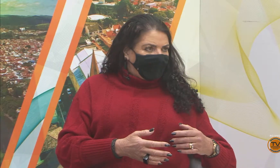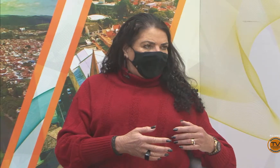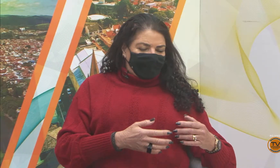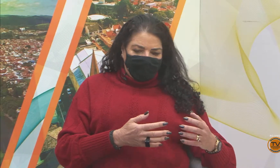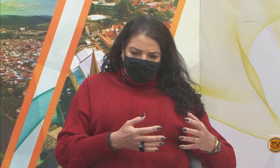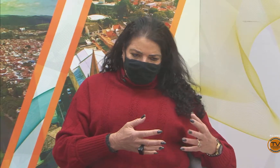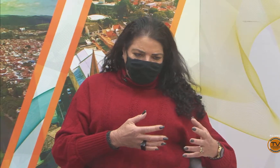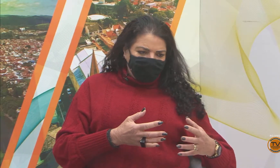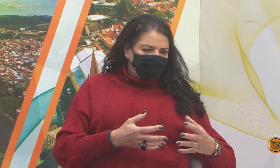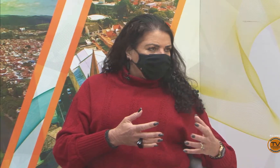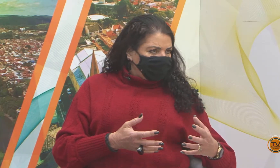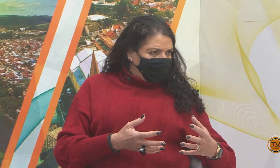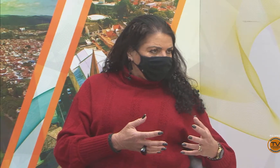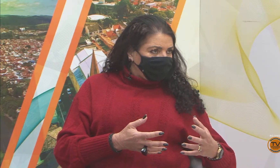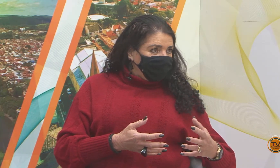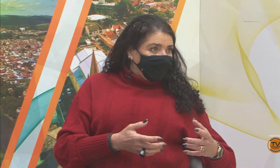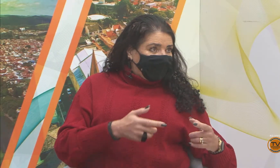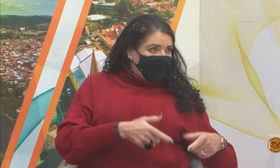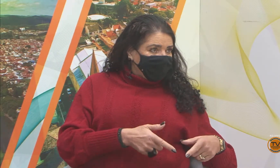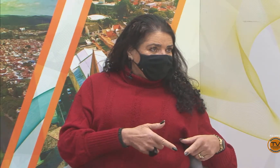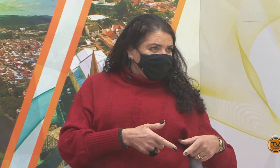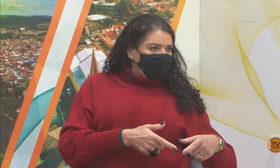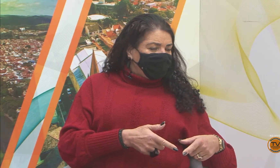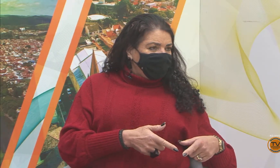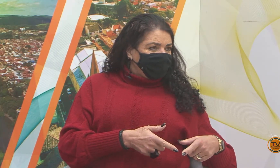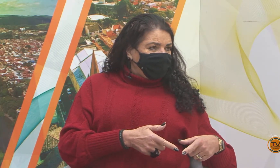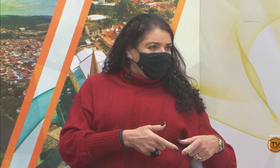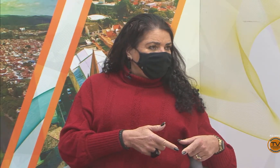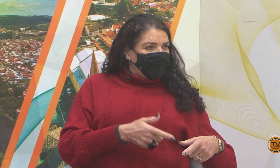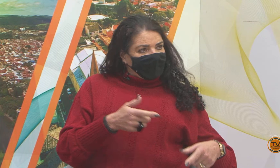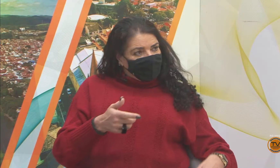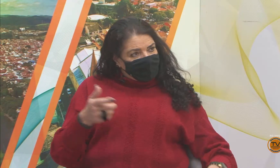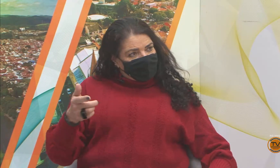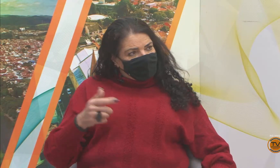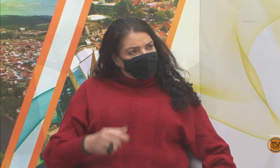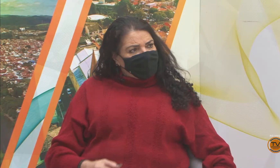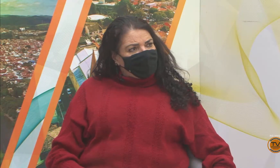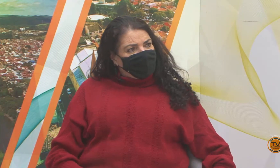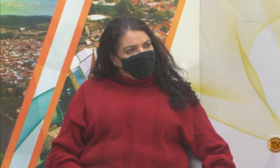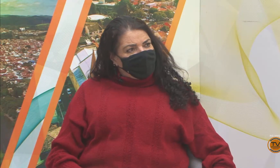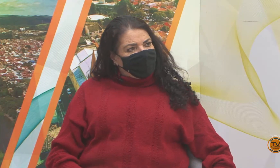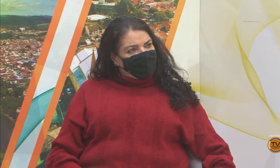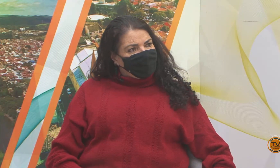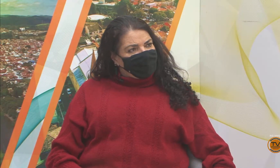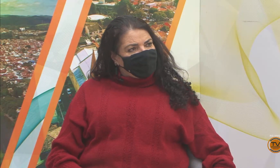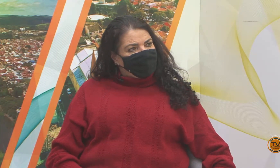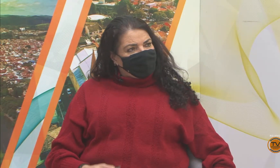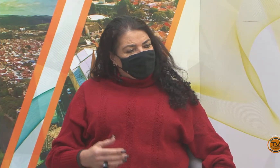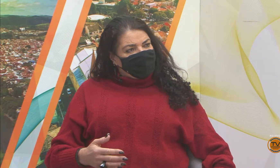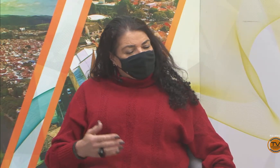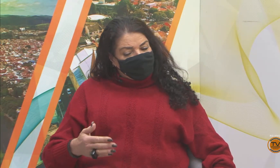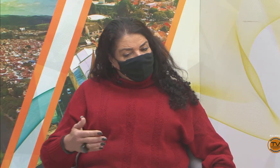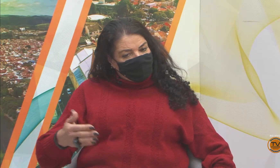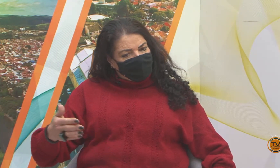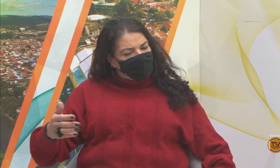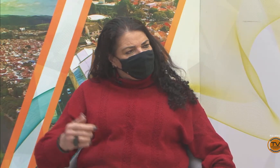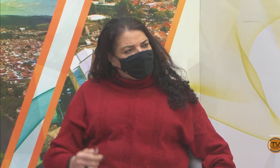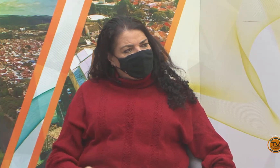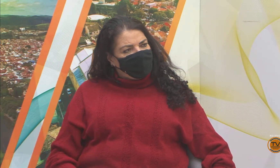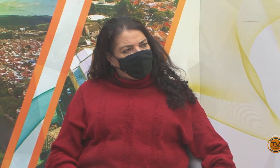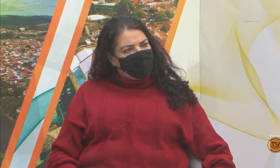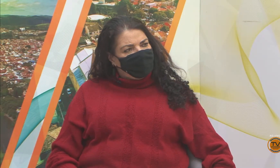às vezes tem um problema social também. Estas são imunizadas. Nem sempre a particular é imunizada, porque nem sempre tem